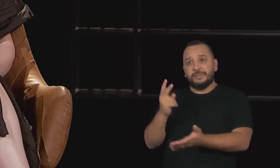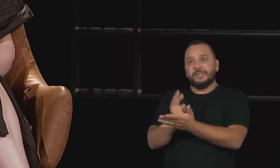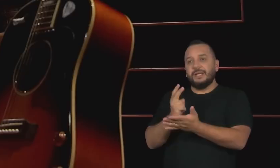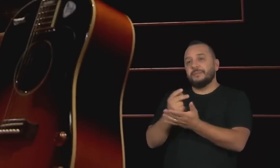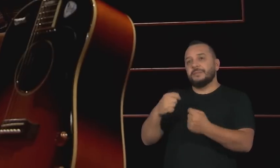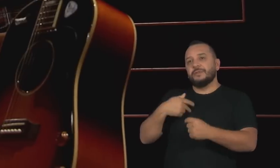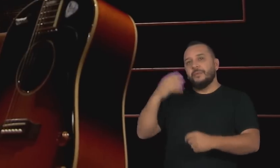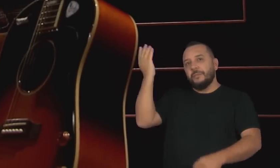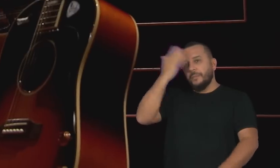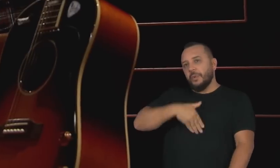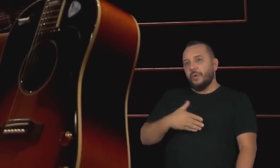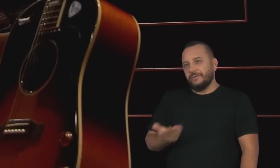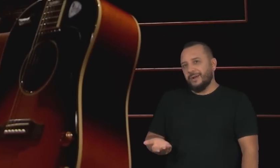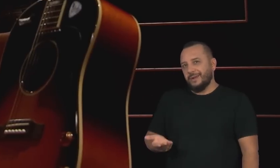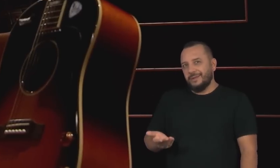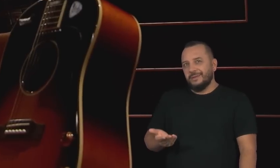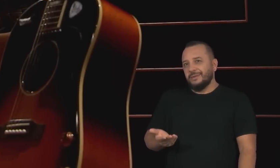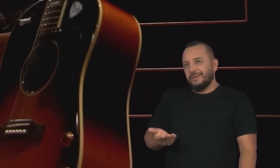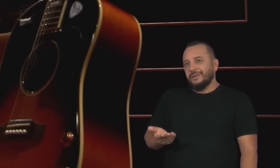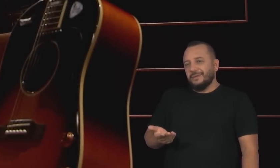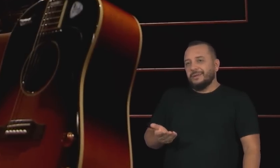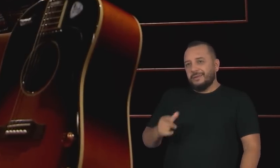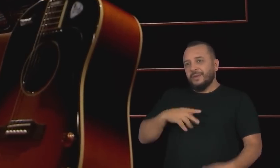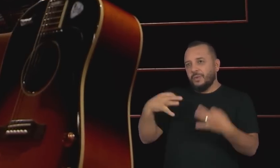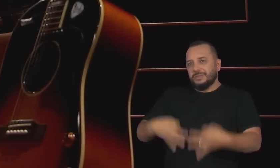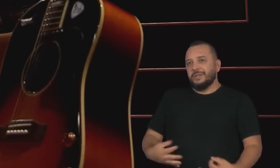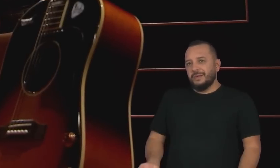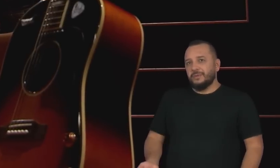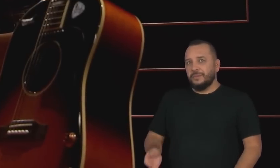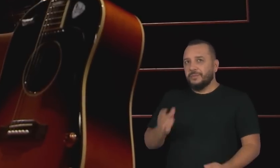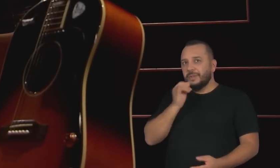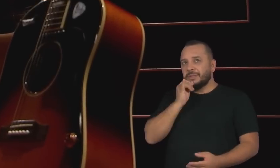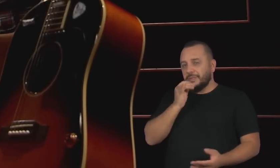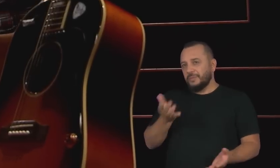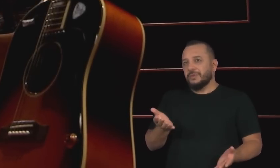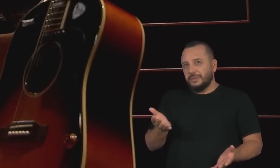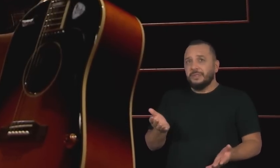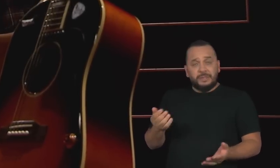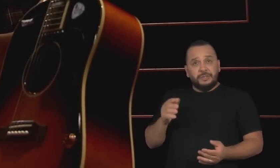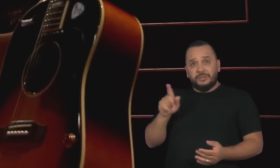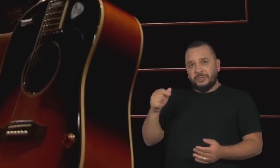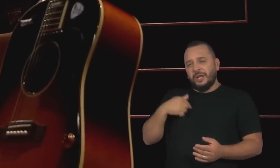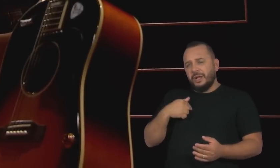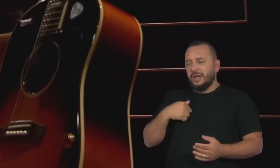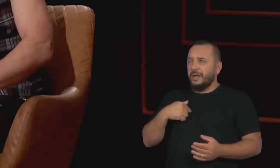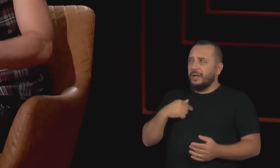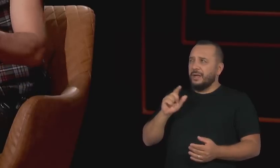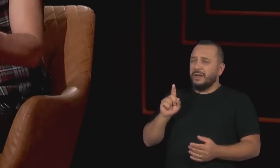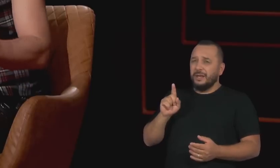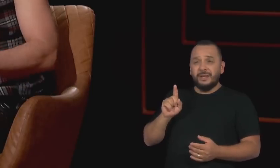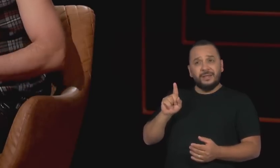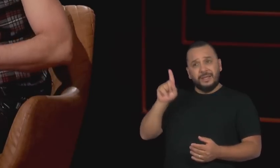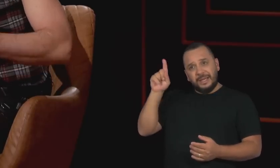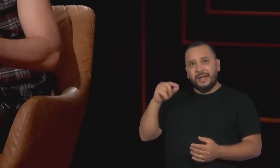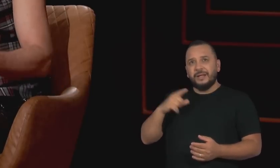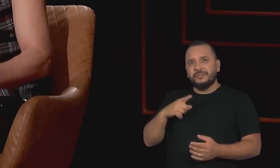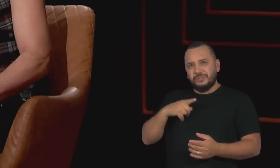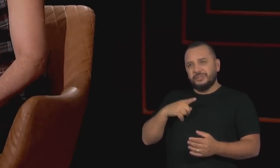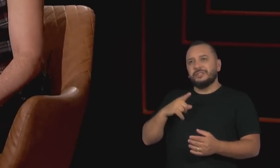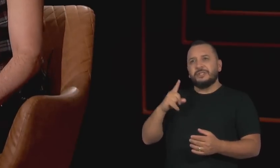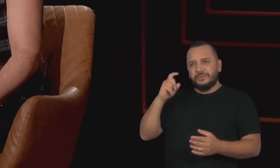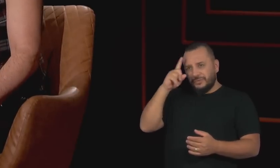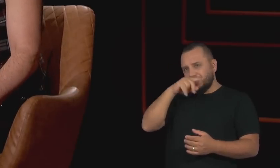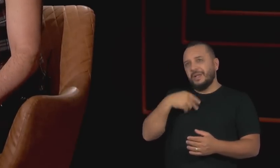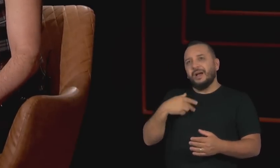pô, não é porque você teve isso que você... Então, por outro lado, é uma gasolina boa também. Por outro lado, eu já tive várias dificuldades por ter pais